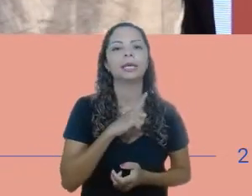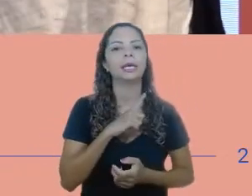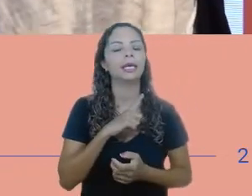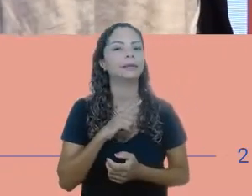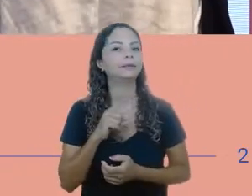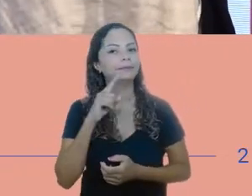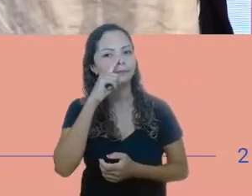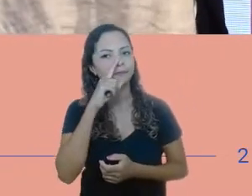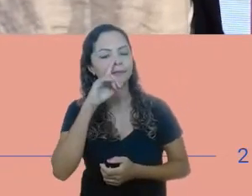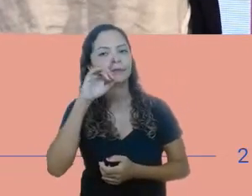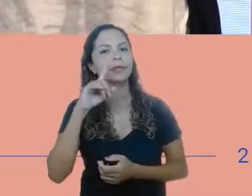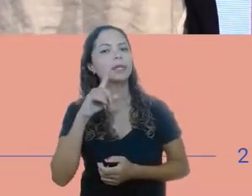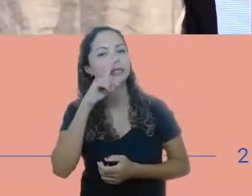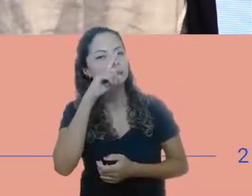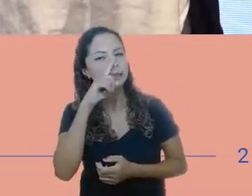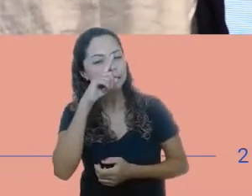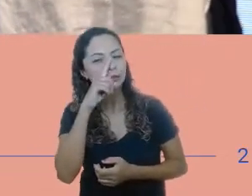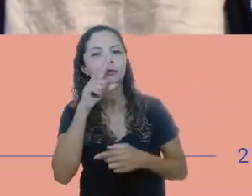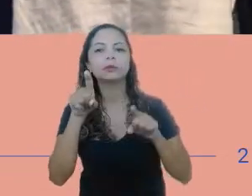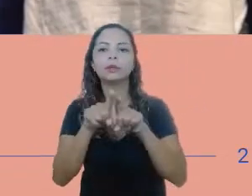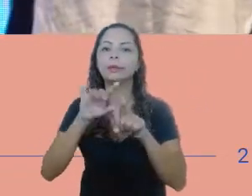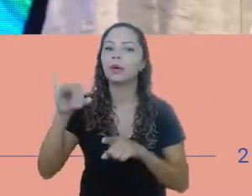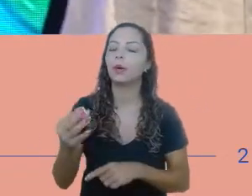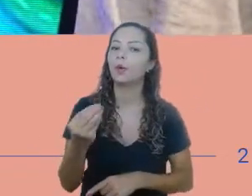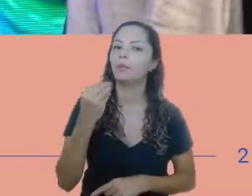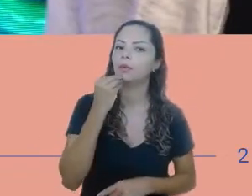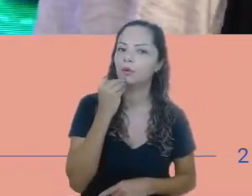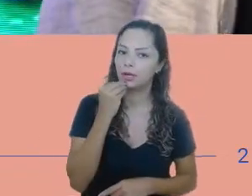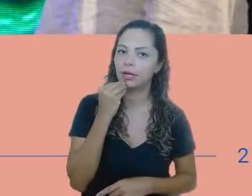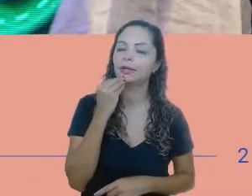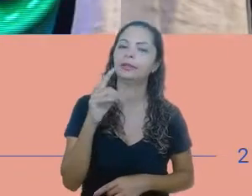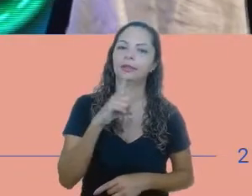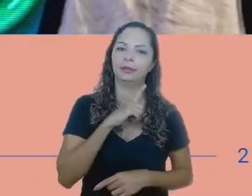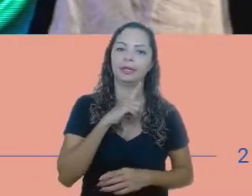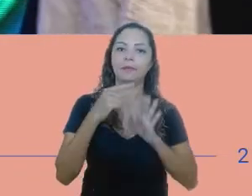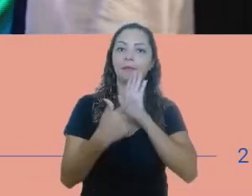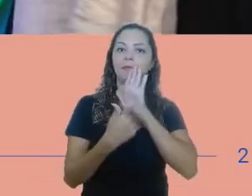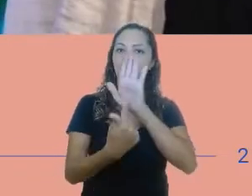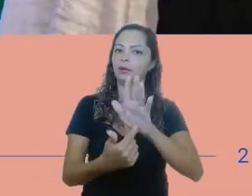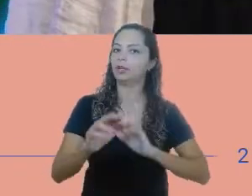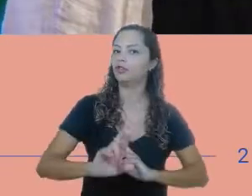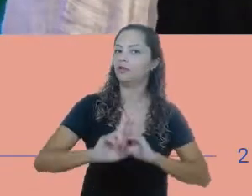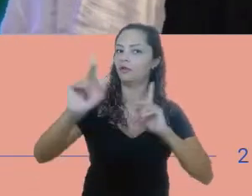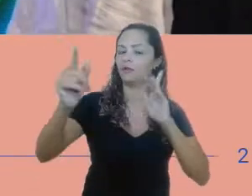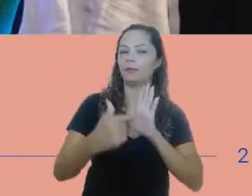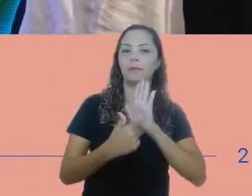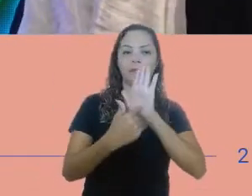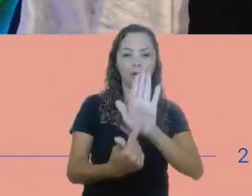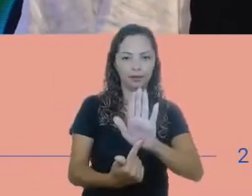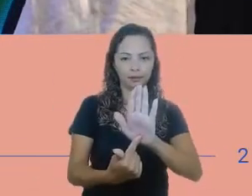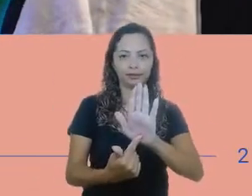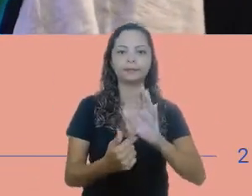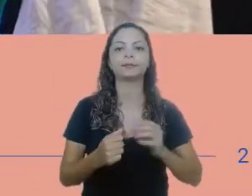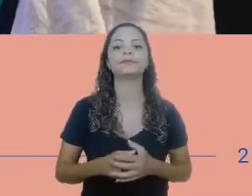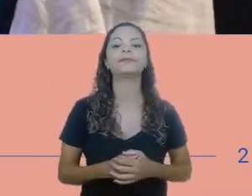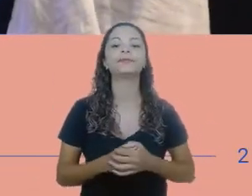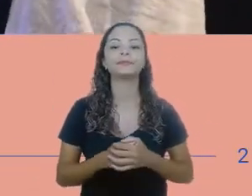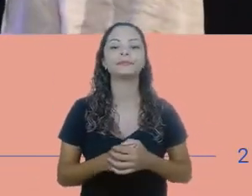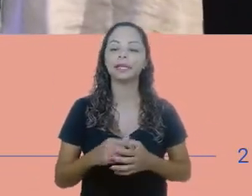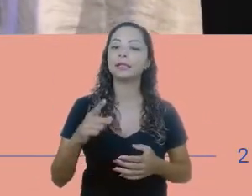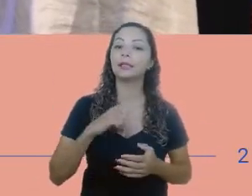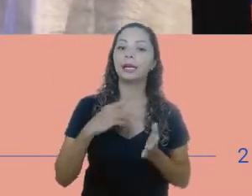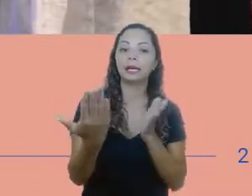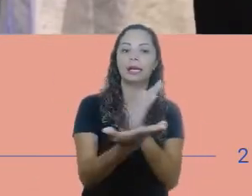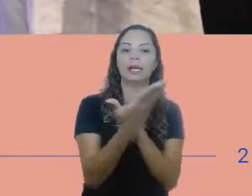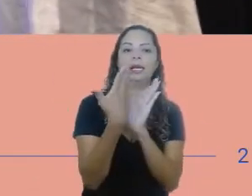vem uma oportunidade de se diferenciar e de se destacar então eu trago aqui um livro